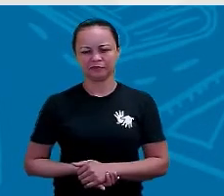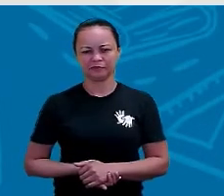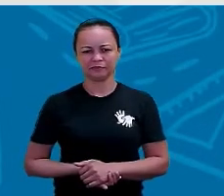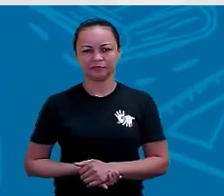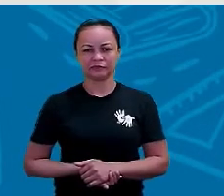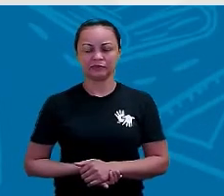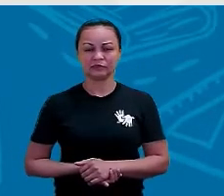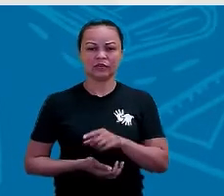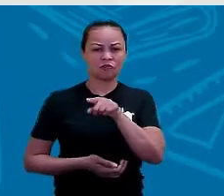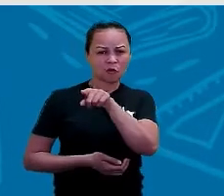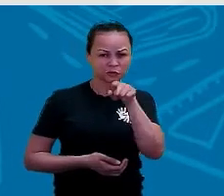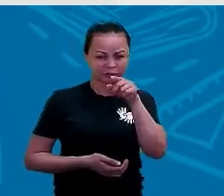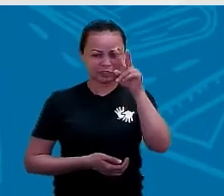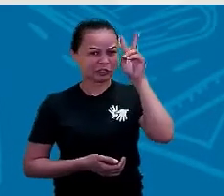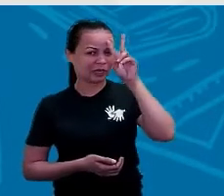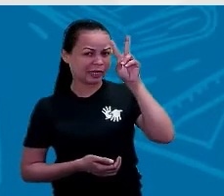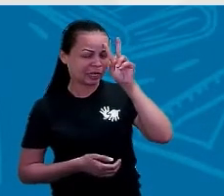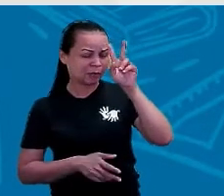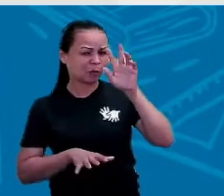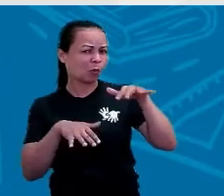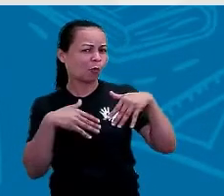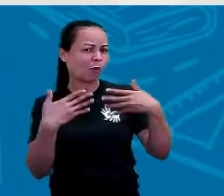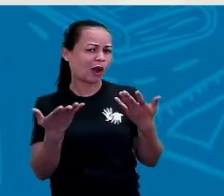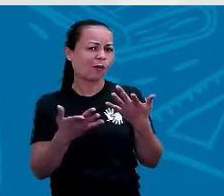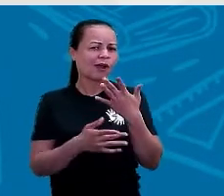Você está lembrado que as cores eram?